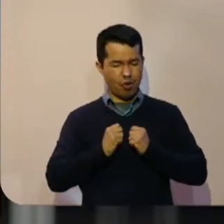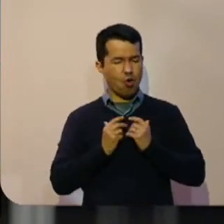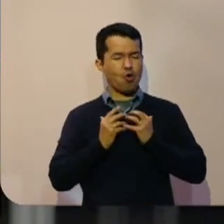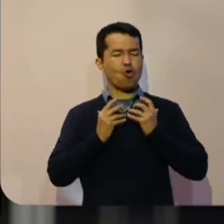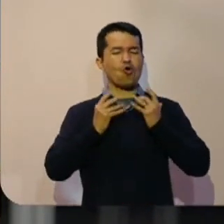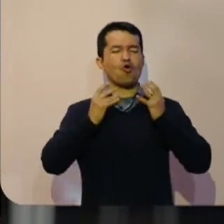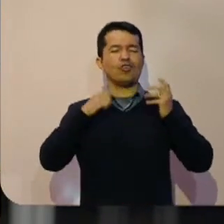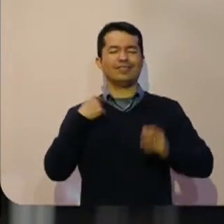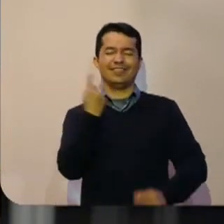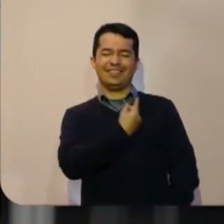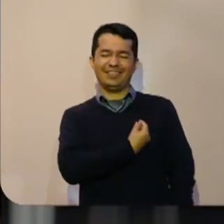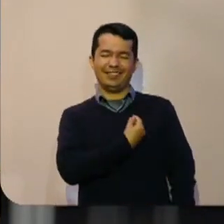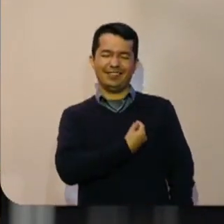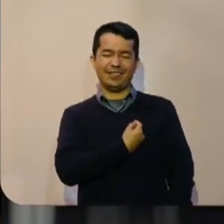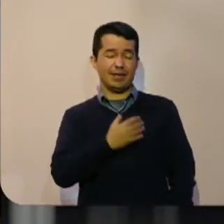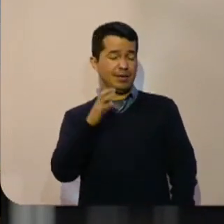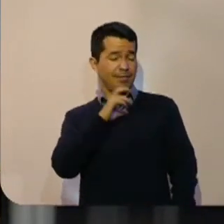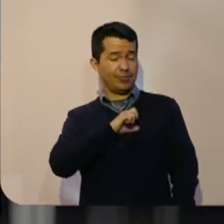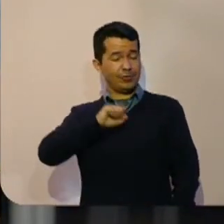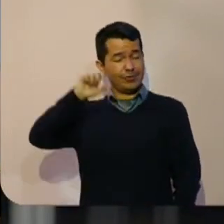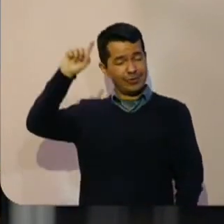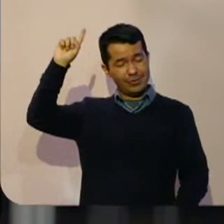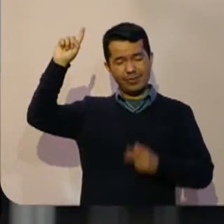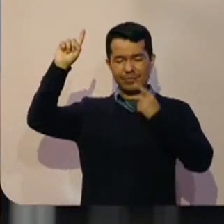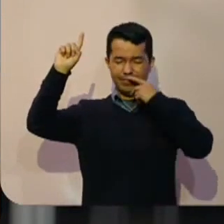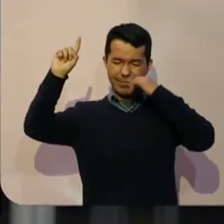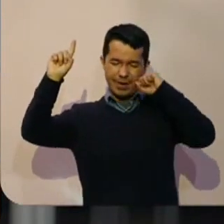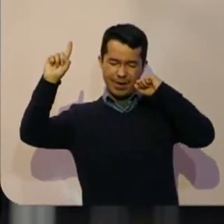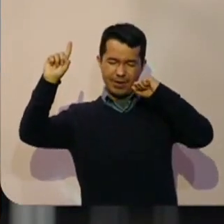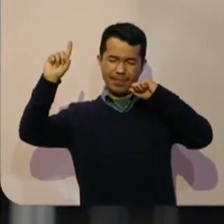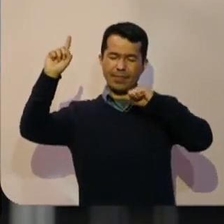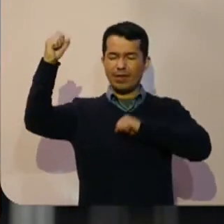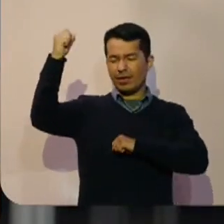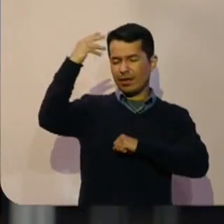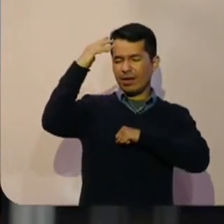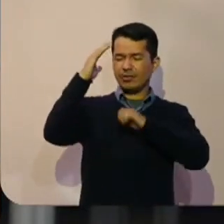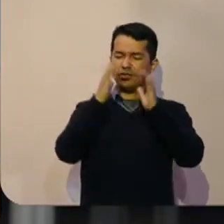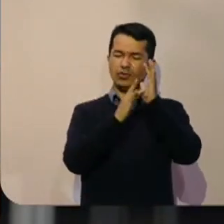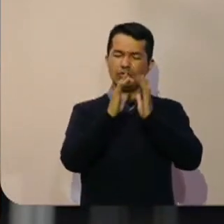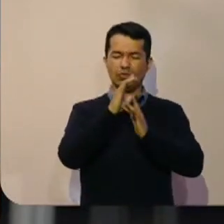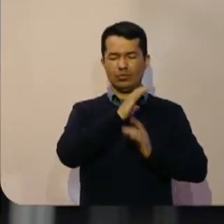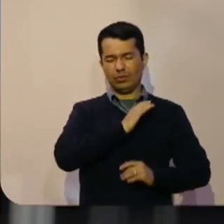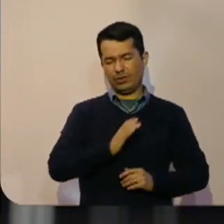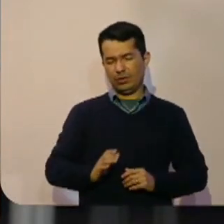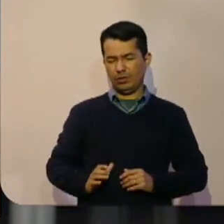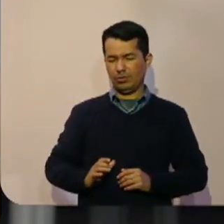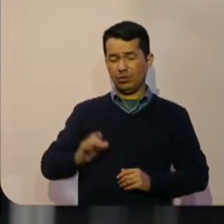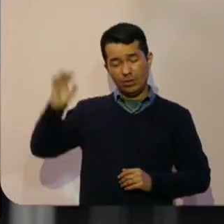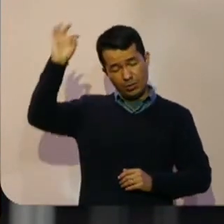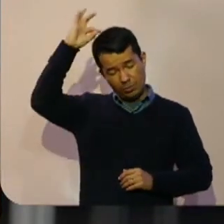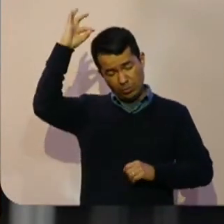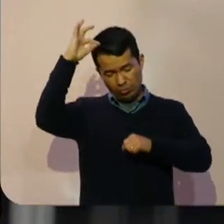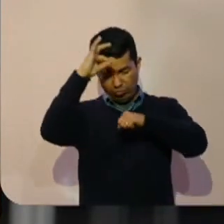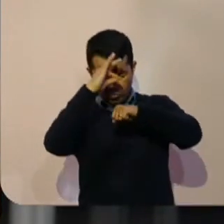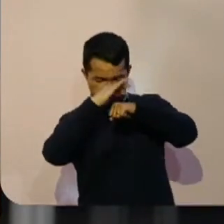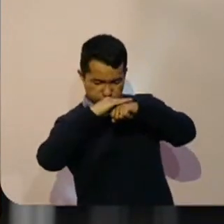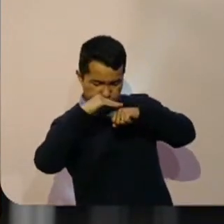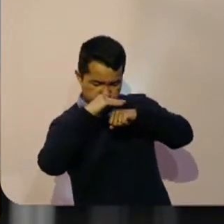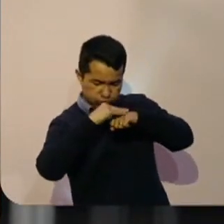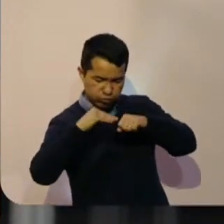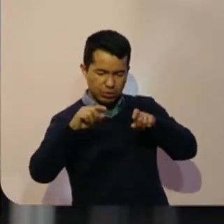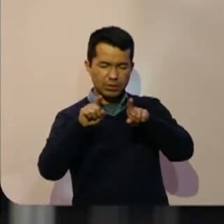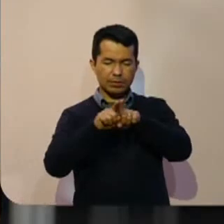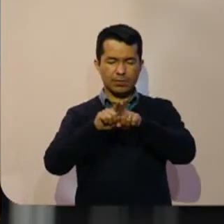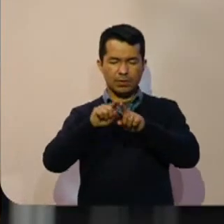a graça de nosso Senhor Jesus Cristo e a consolação do teu Espírito alcance a